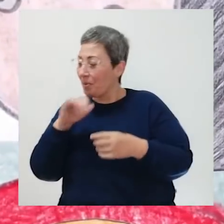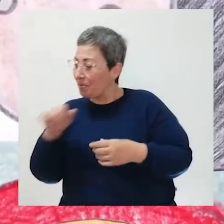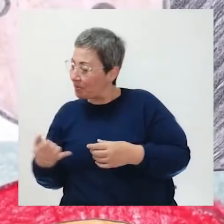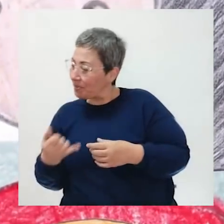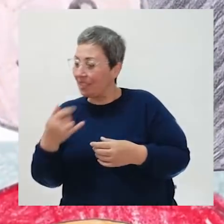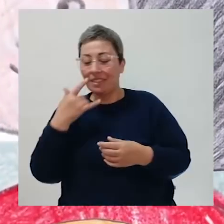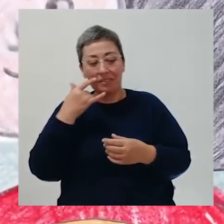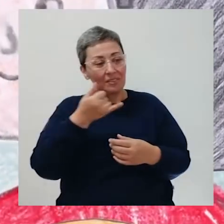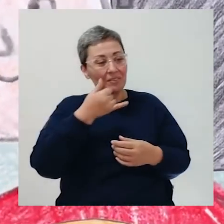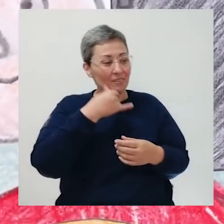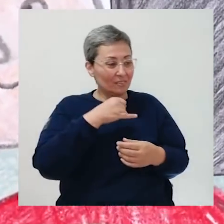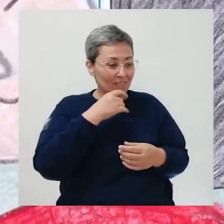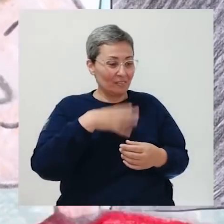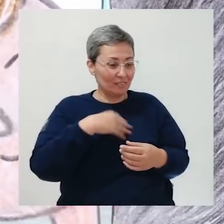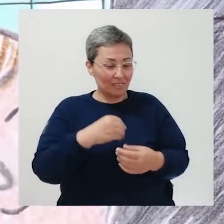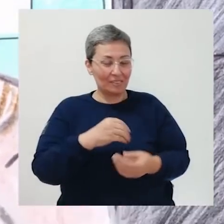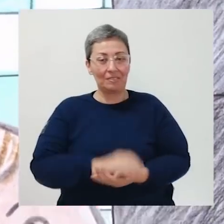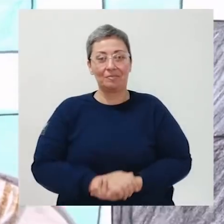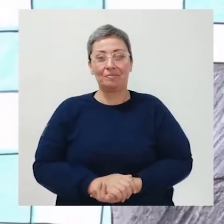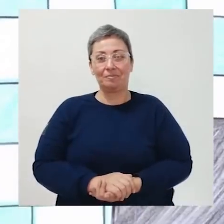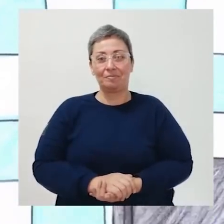pai.